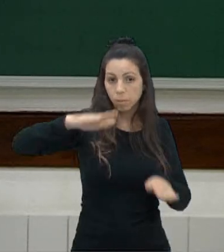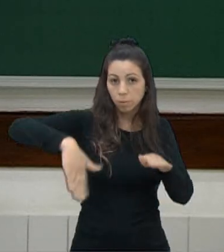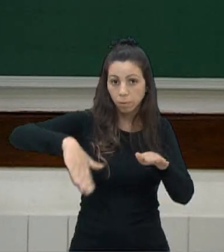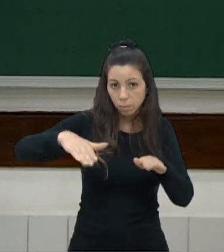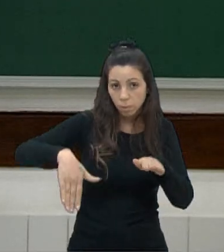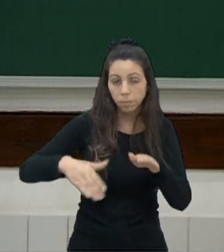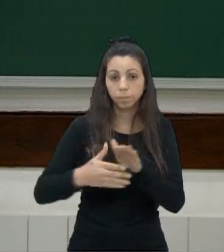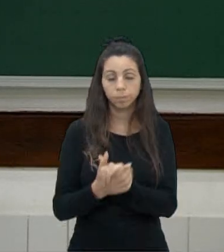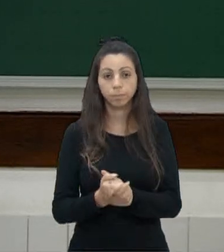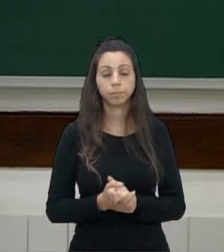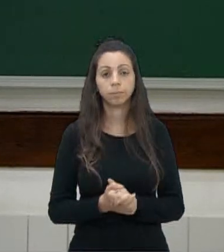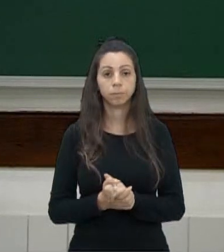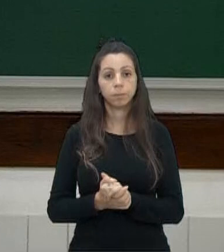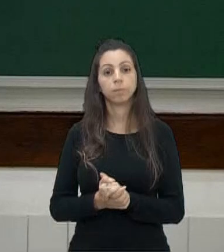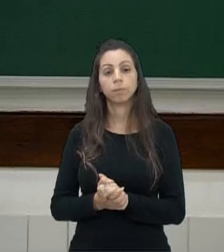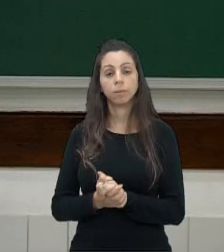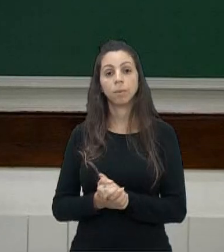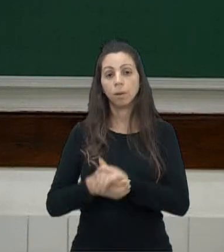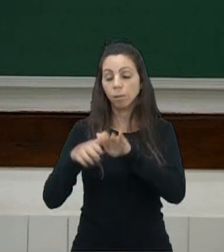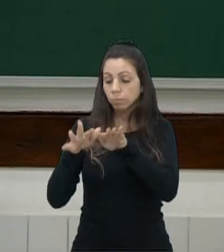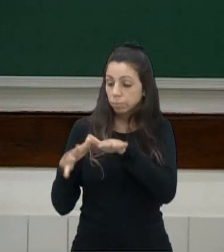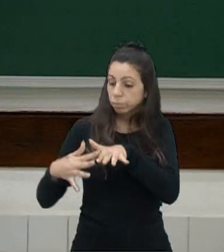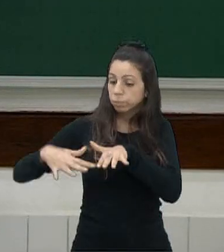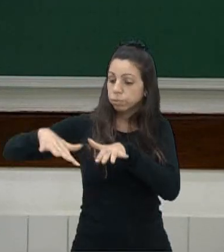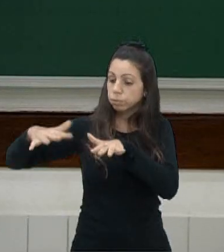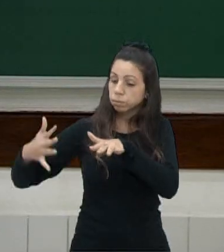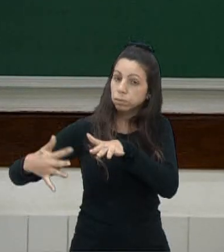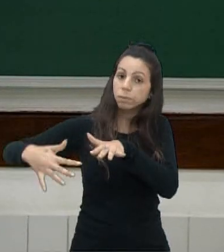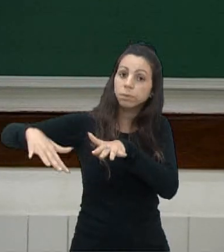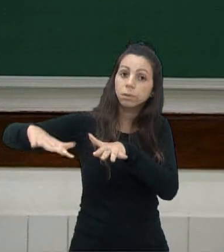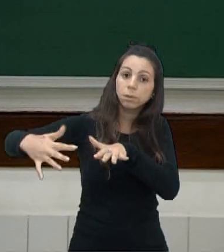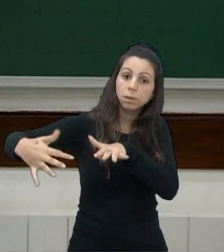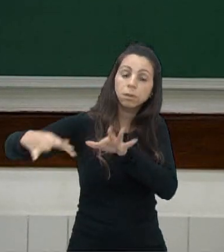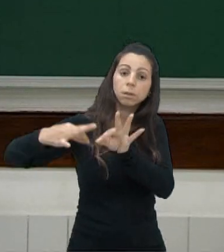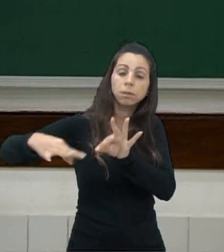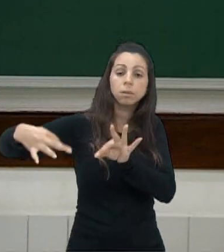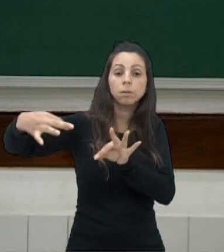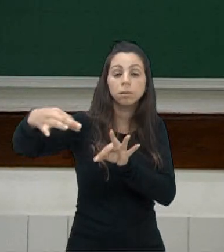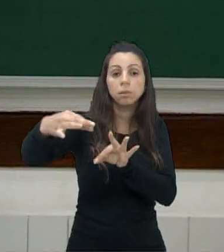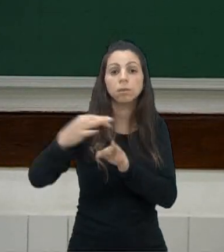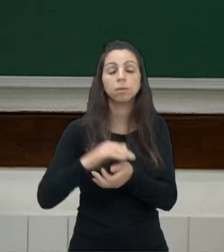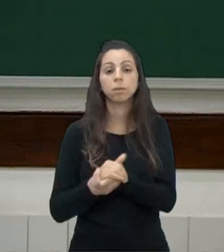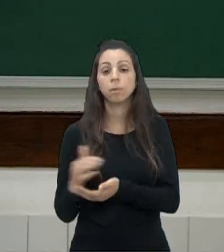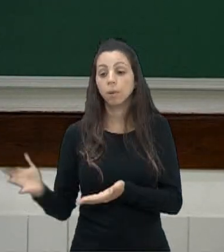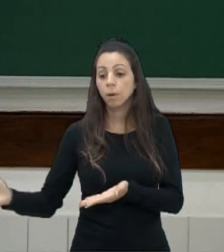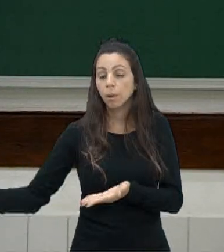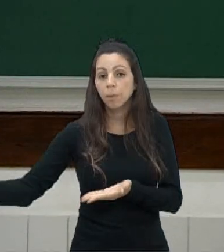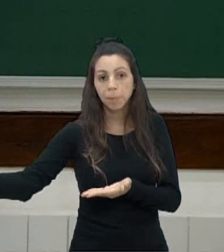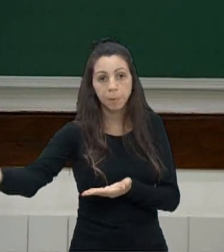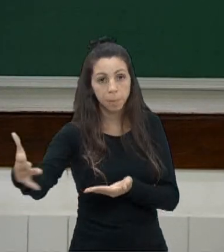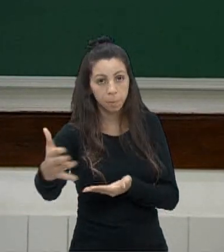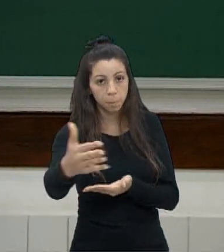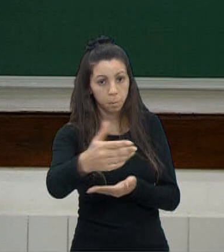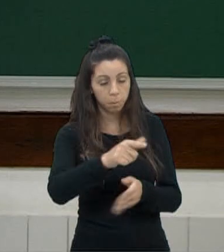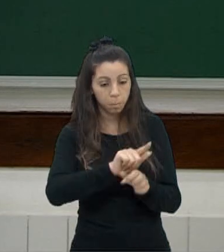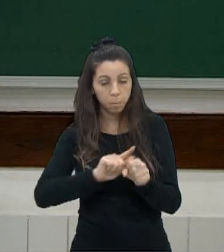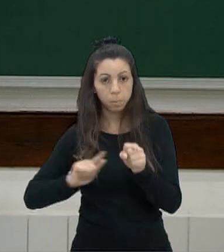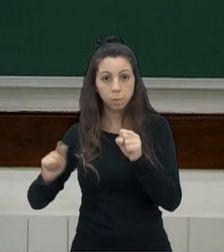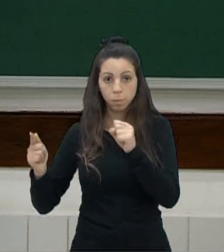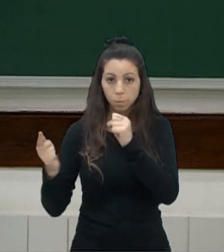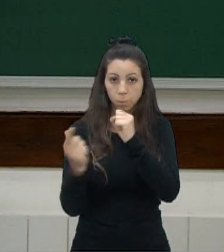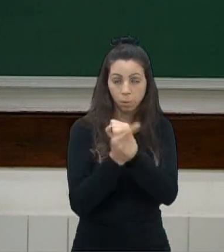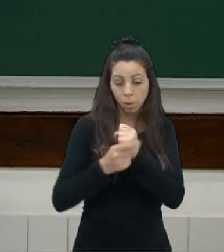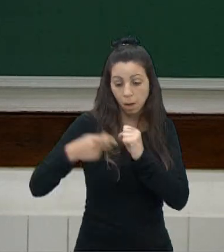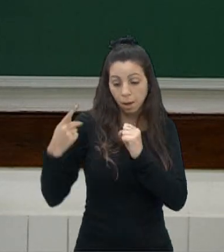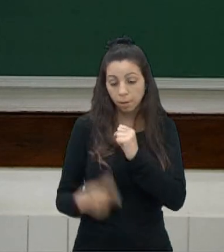eles se estendem por toda a faixa litorânea. É o conjunto geológico que aqui no Paraná recebe o nome de Serra do